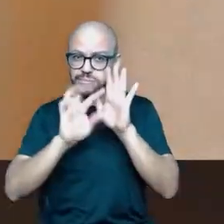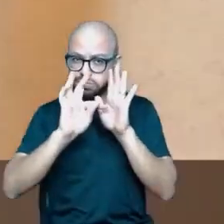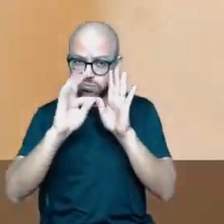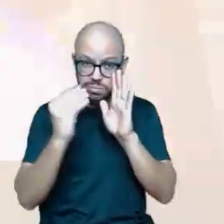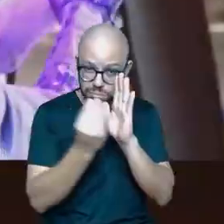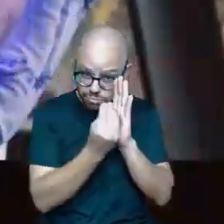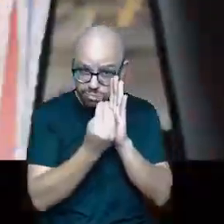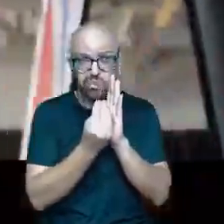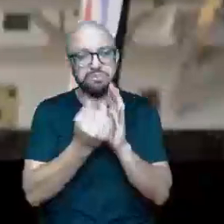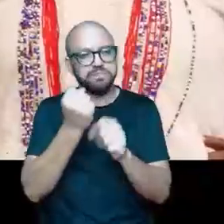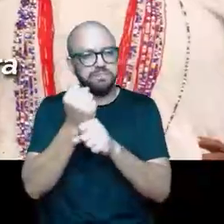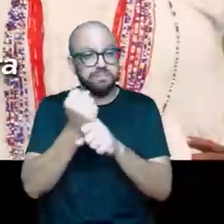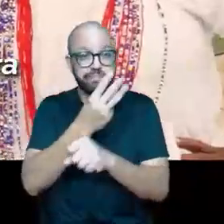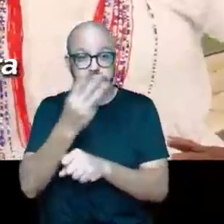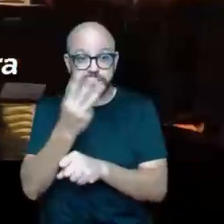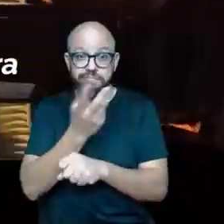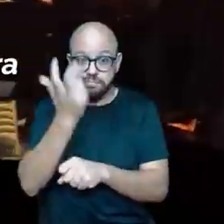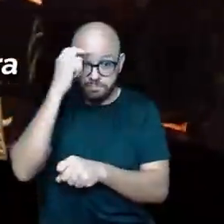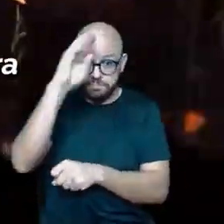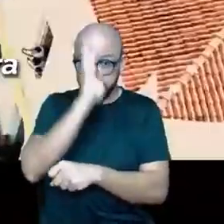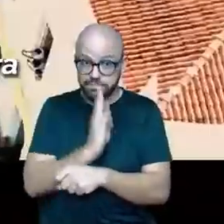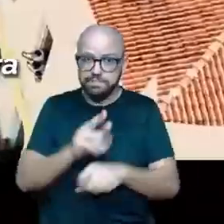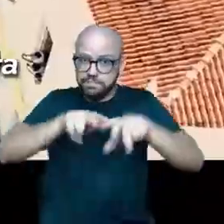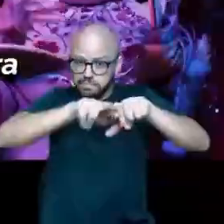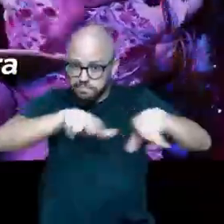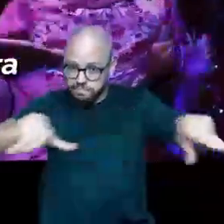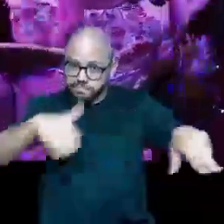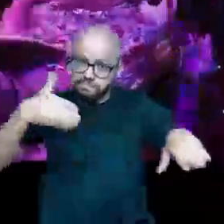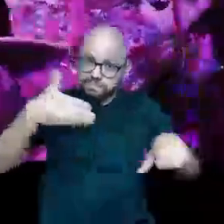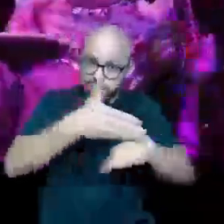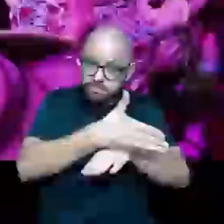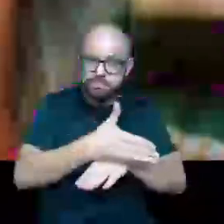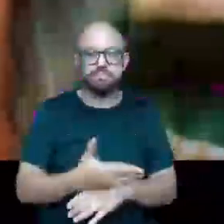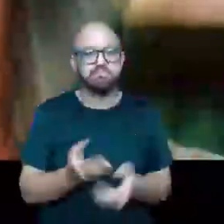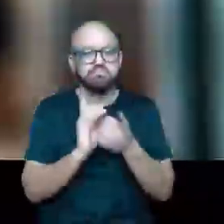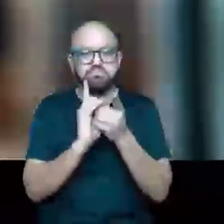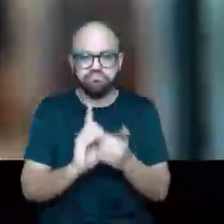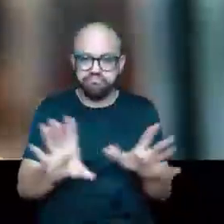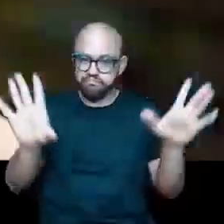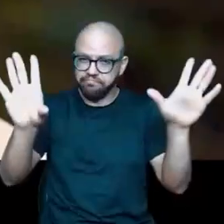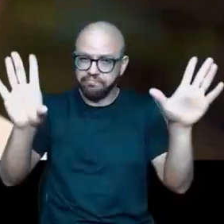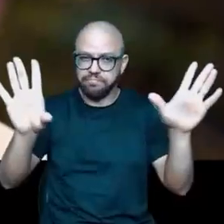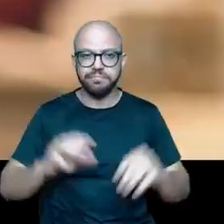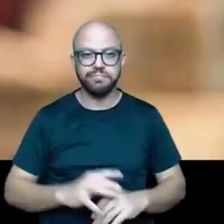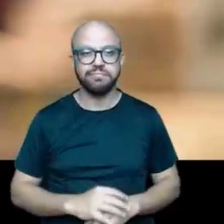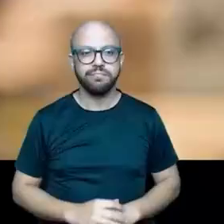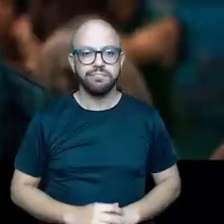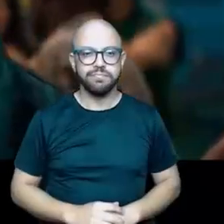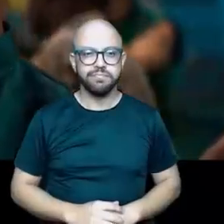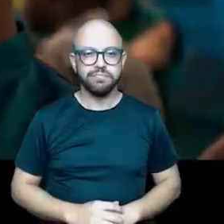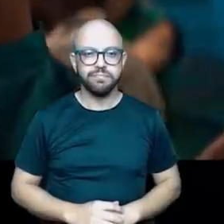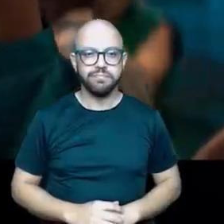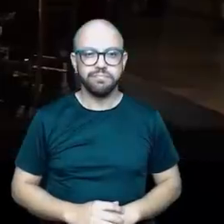vidas. Lei Rouanet, há 33 anos tornando a cultura brasileira mais plural, acessível e